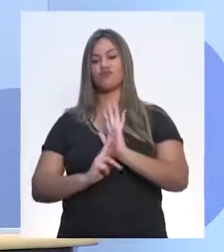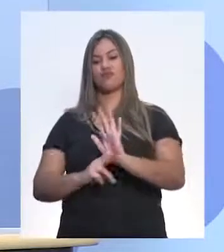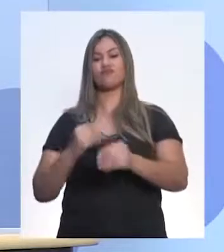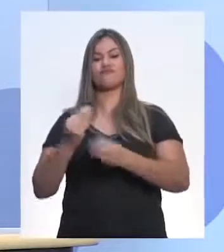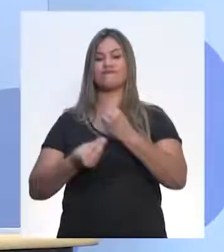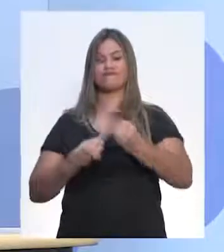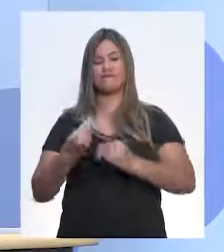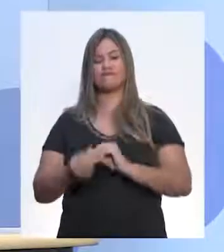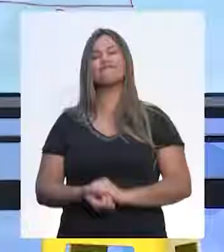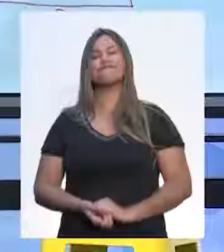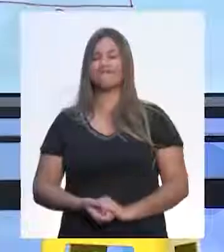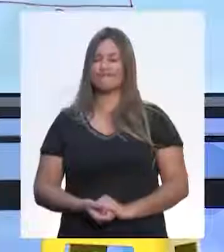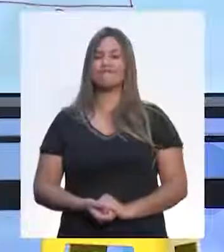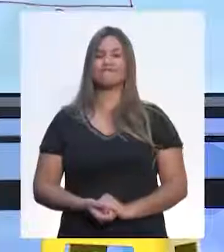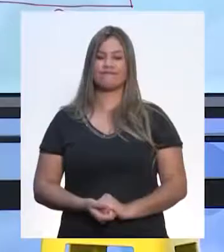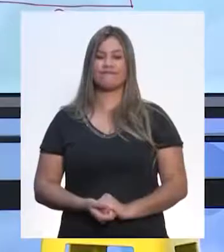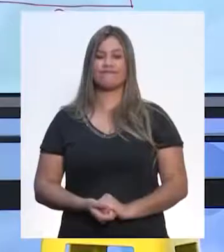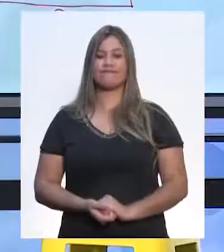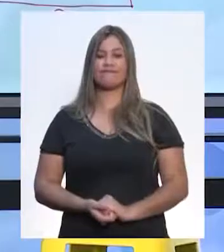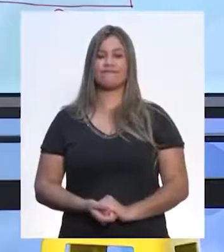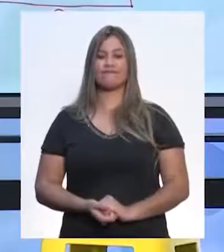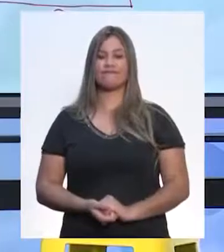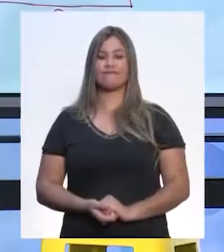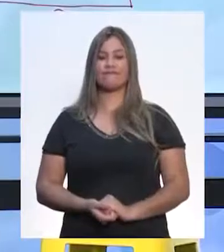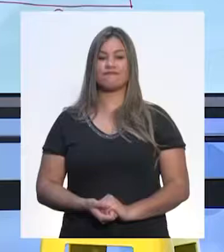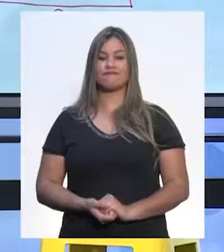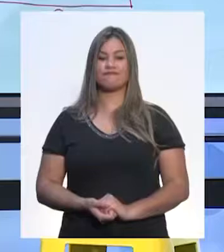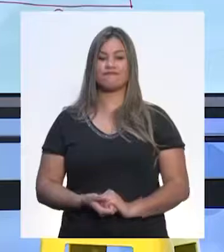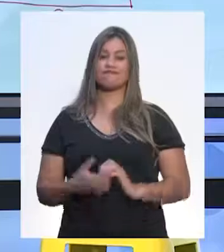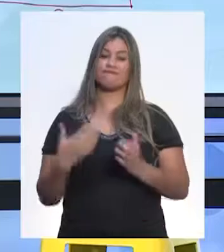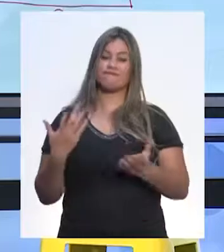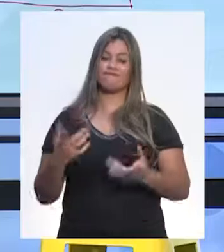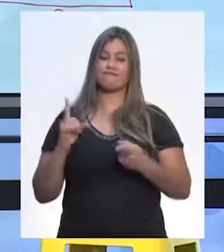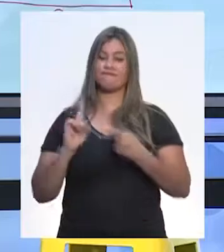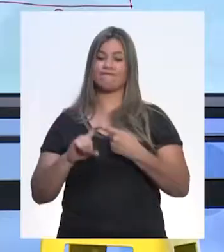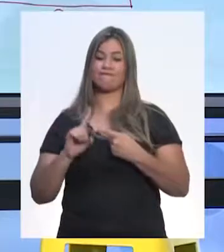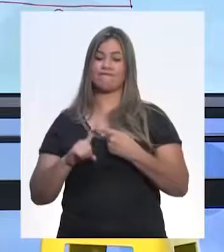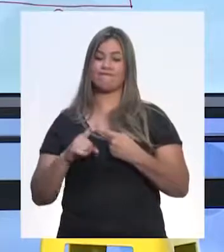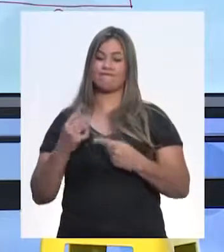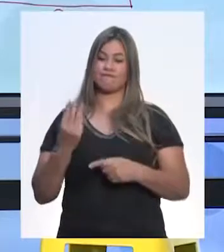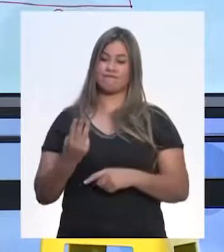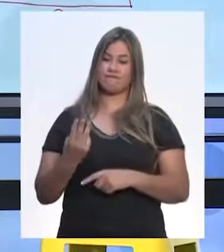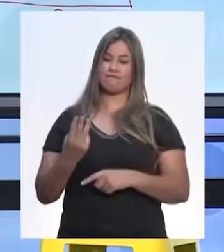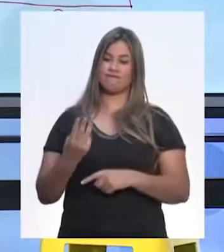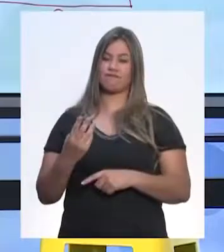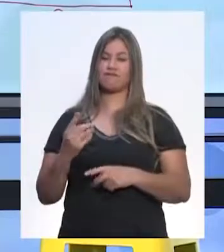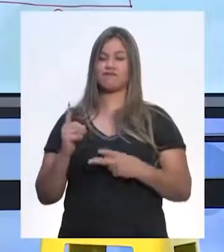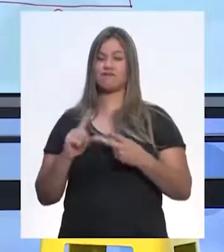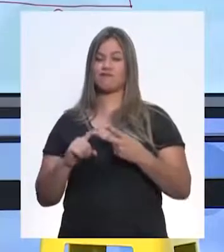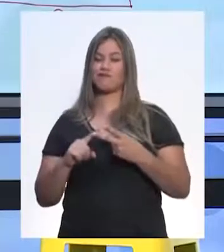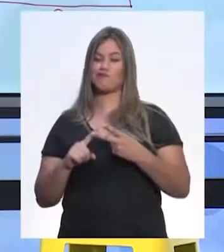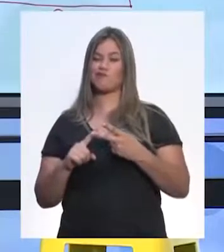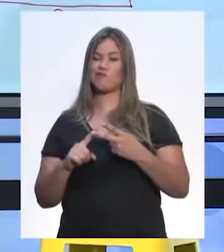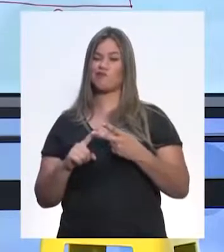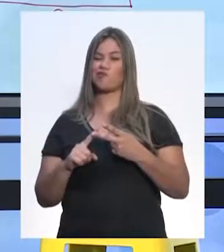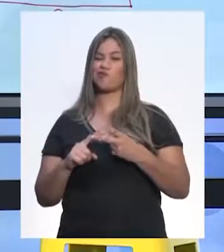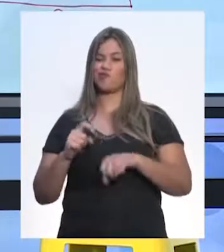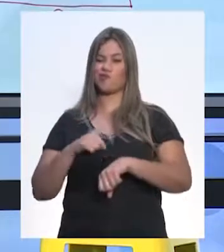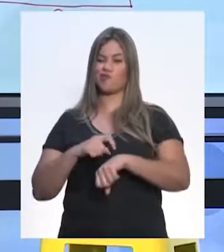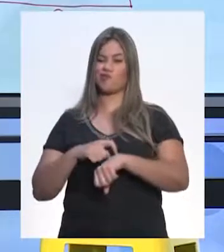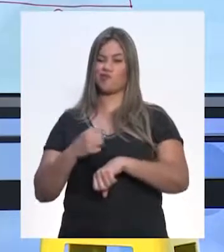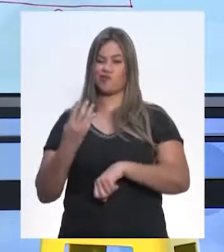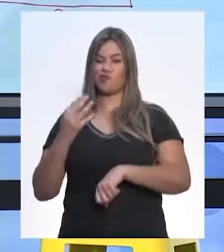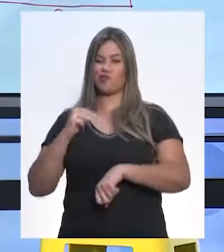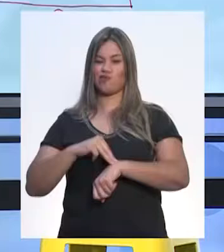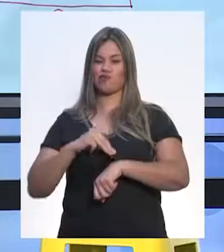representar isso, né? Exatamente. Primeiro foi 3. Esse, como a gente tem um tempo a mais, vou dar 4 minutinhos